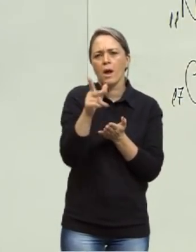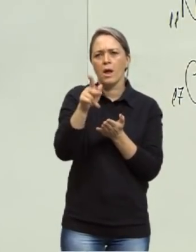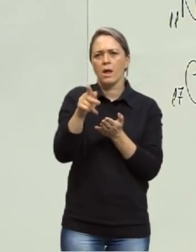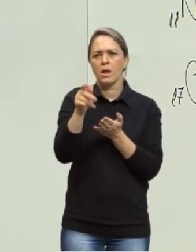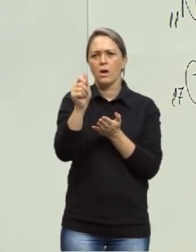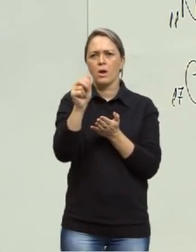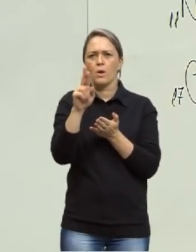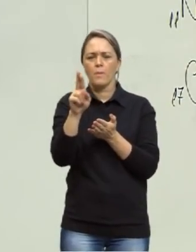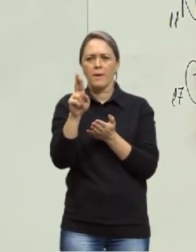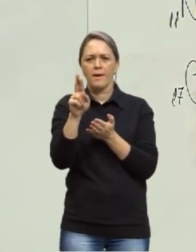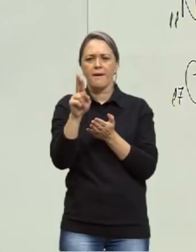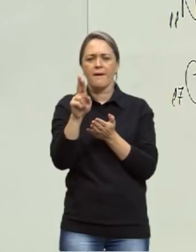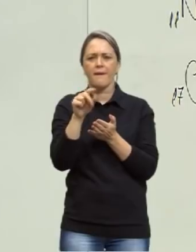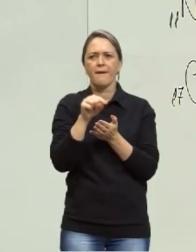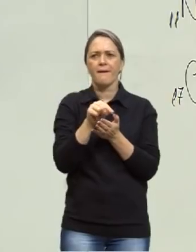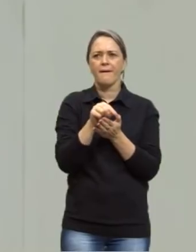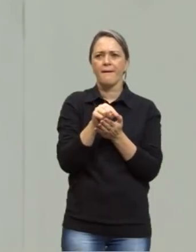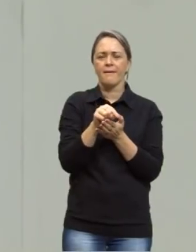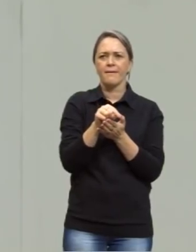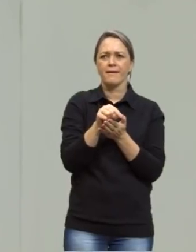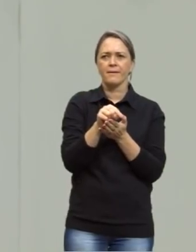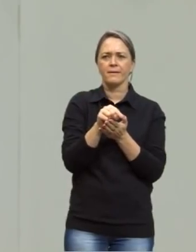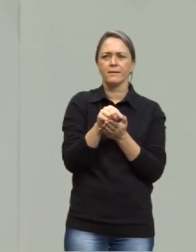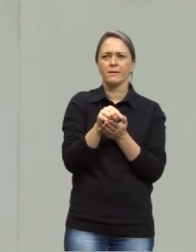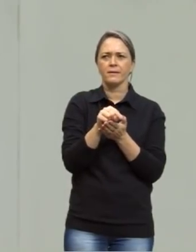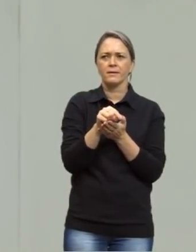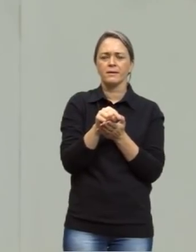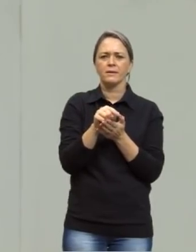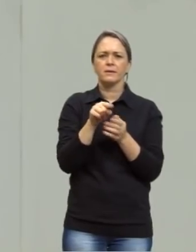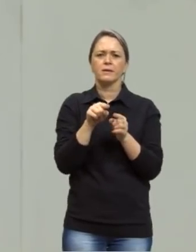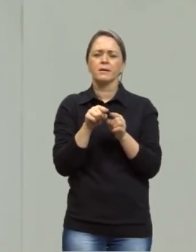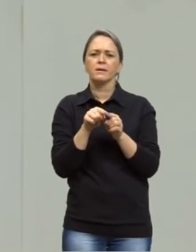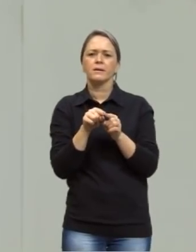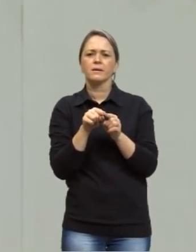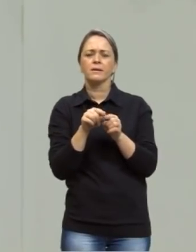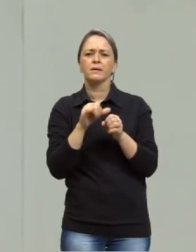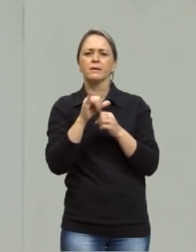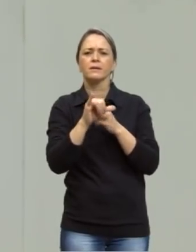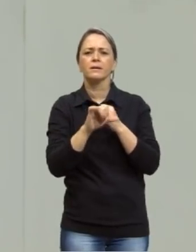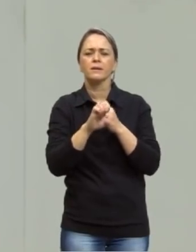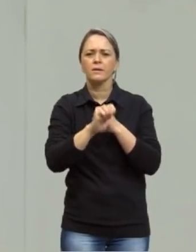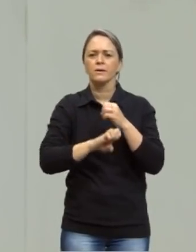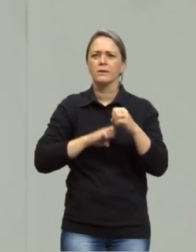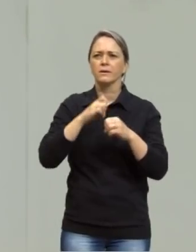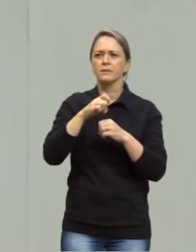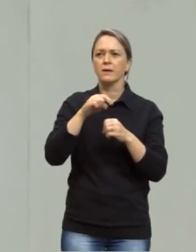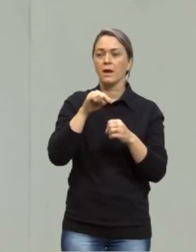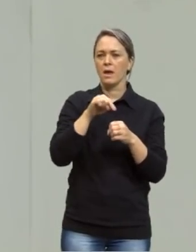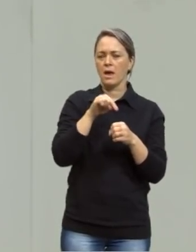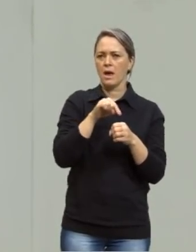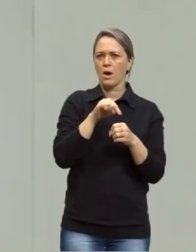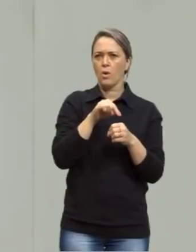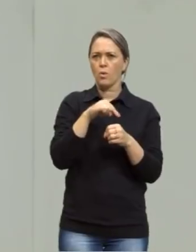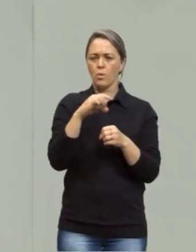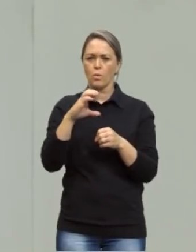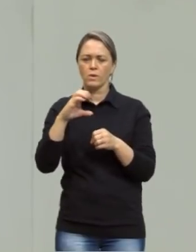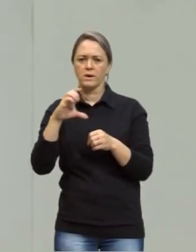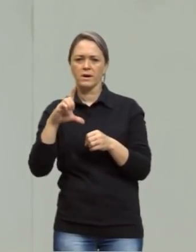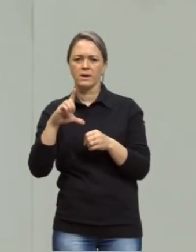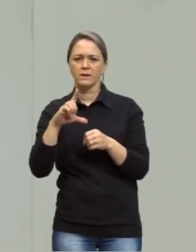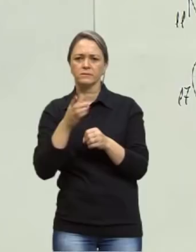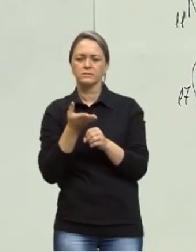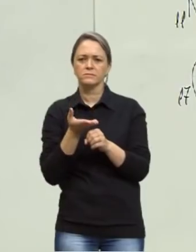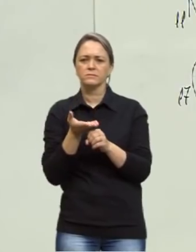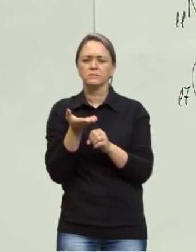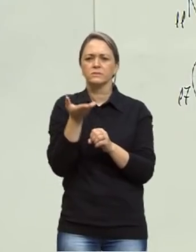elétrons esse elemento né tem uma baixa uma alta eletronegatividade e